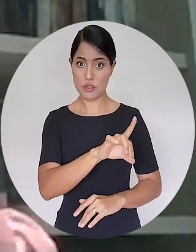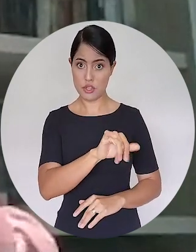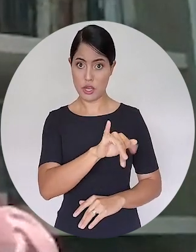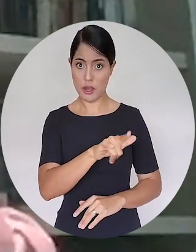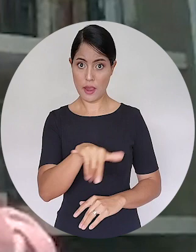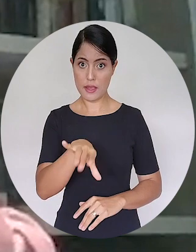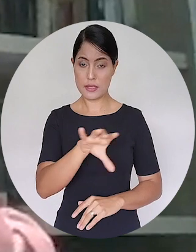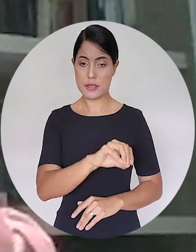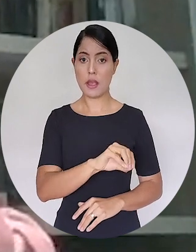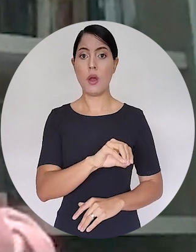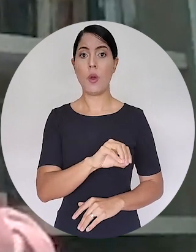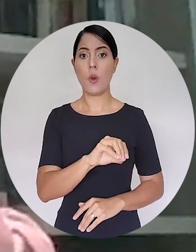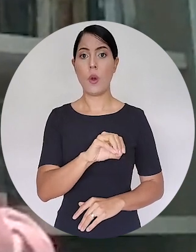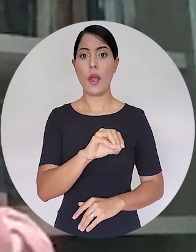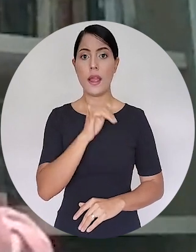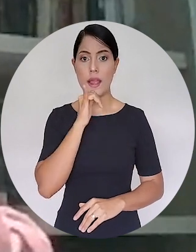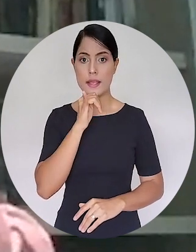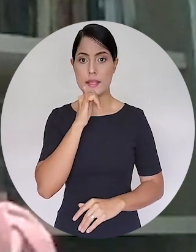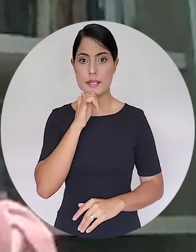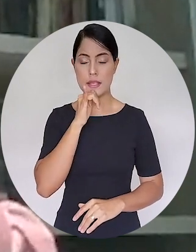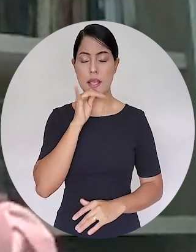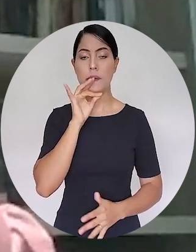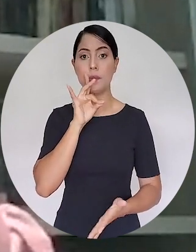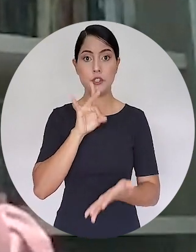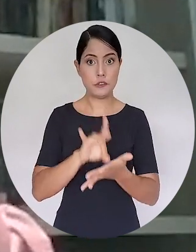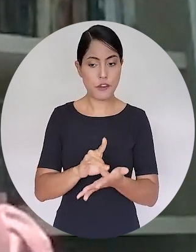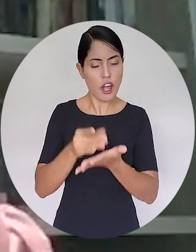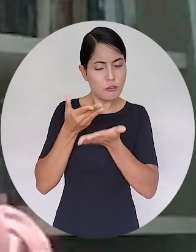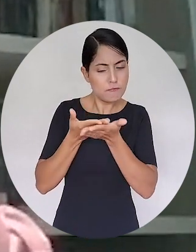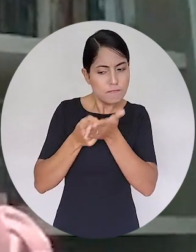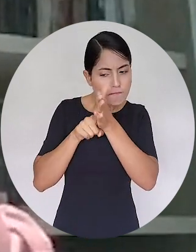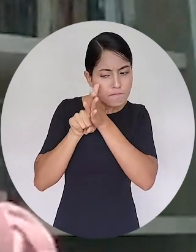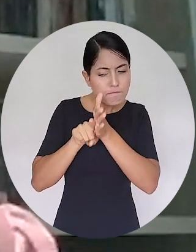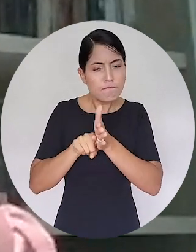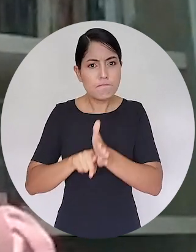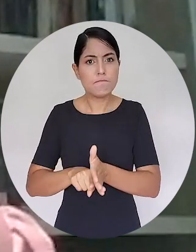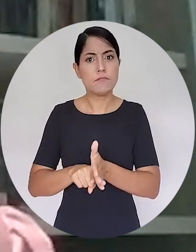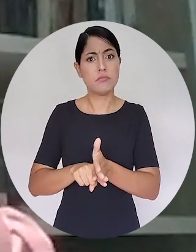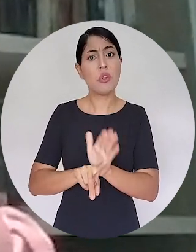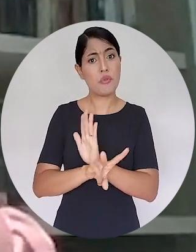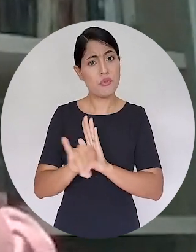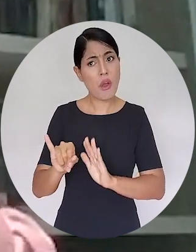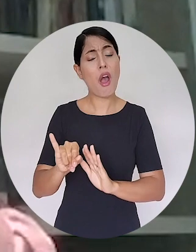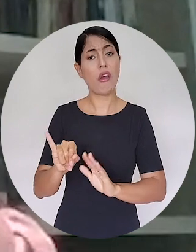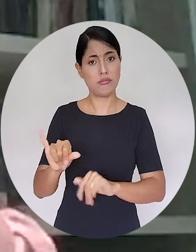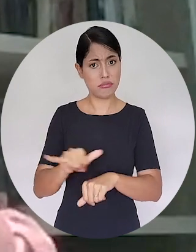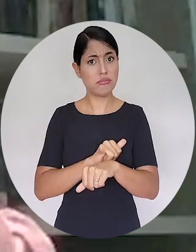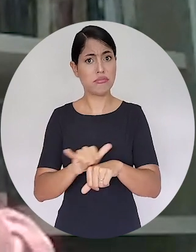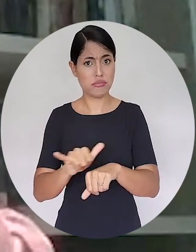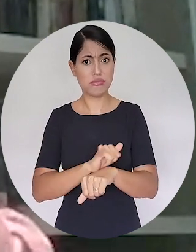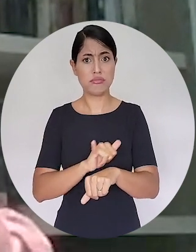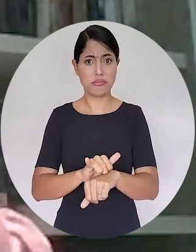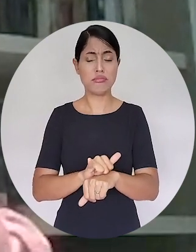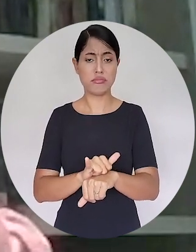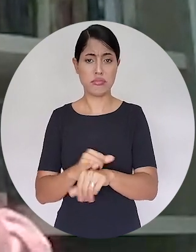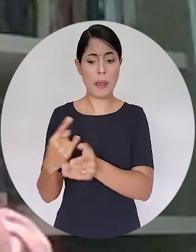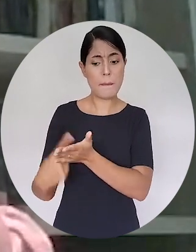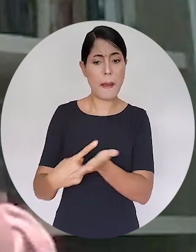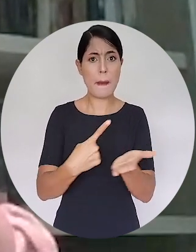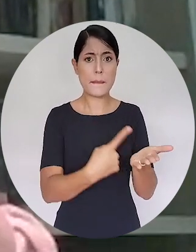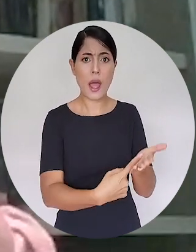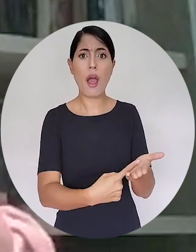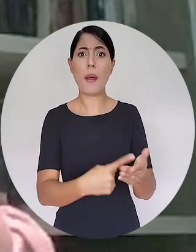atuação, uma maior especialidade da mediação, eu acho que a gente vai caminhar para isso na medida em que a